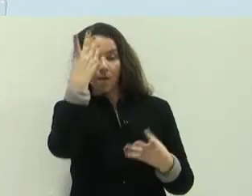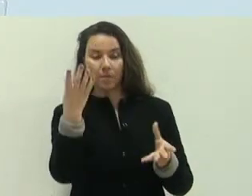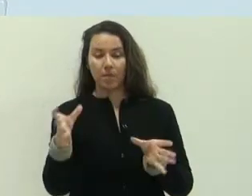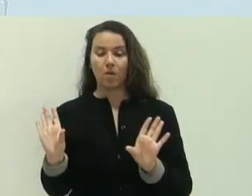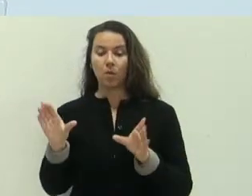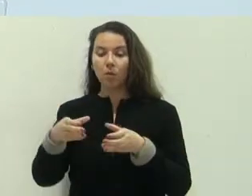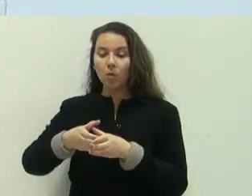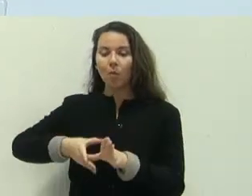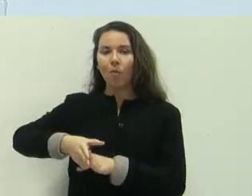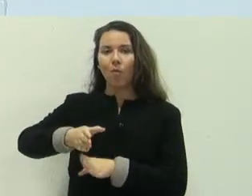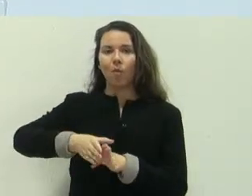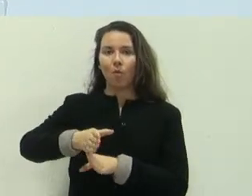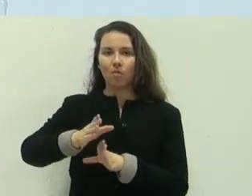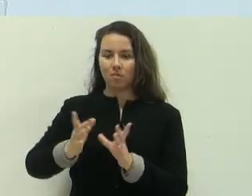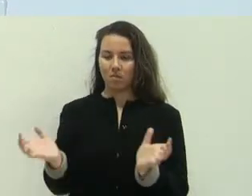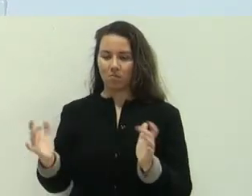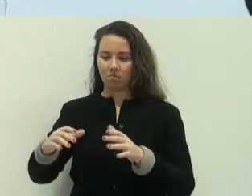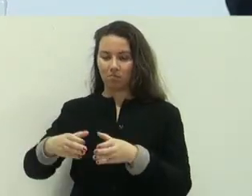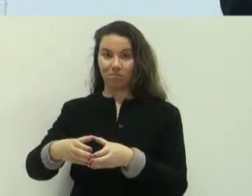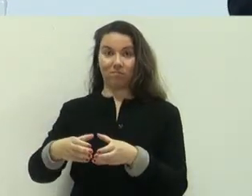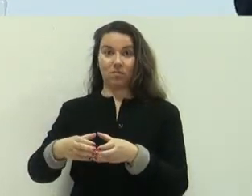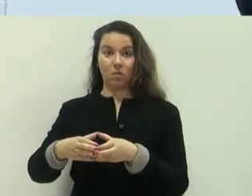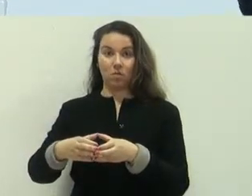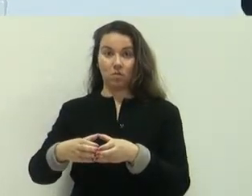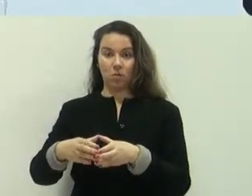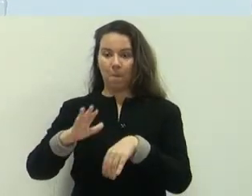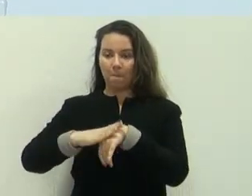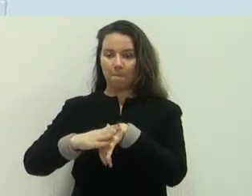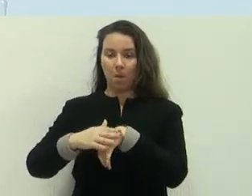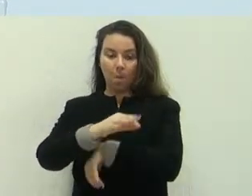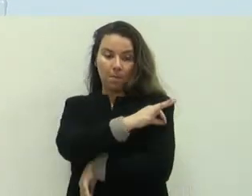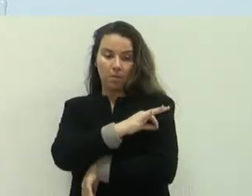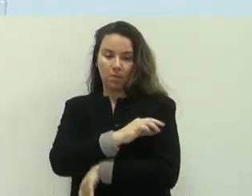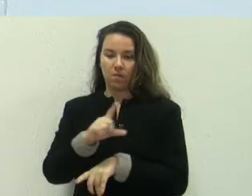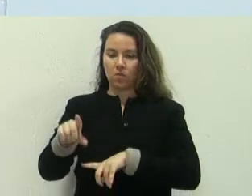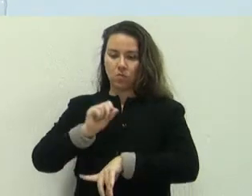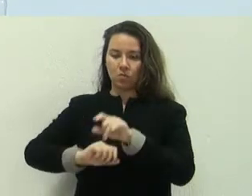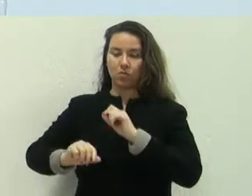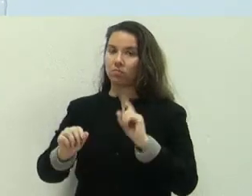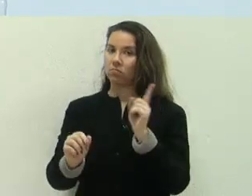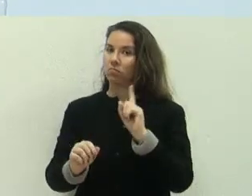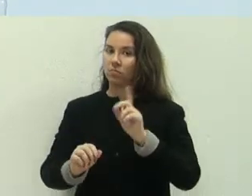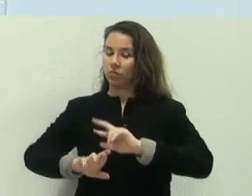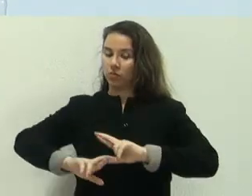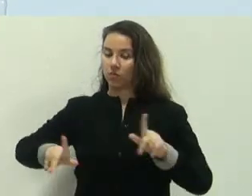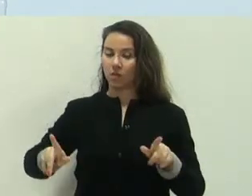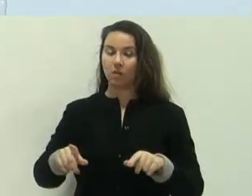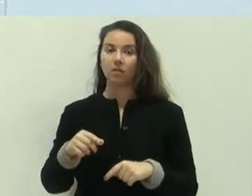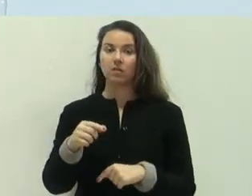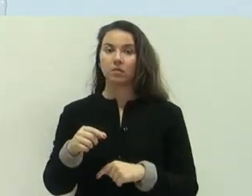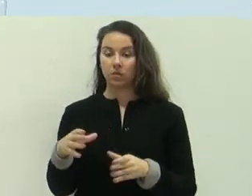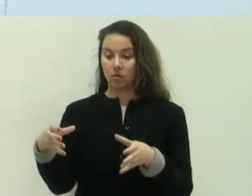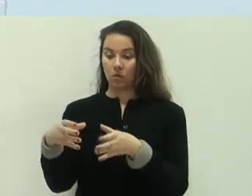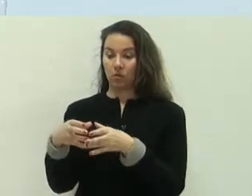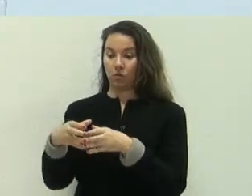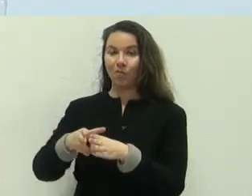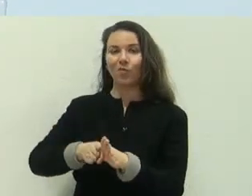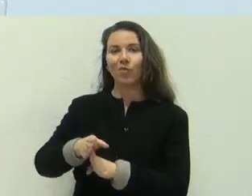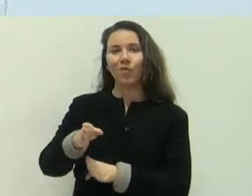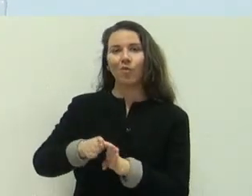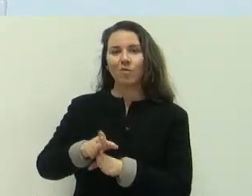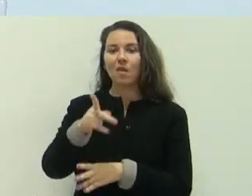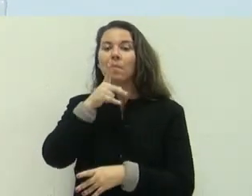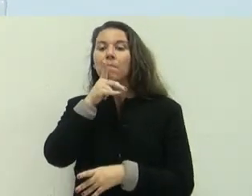compõe um conselho escolar. O conselho escolar, ele não é escolhido pelo prefeito, muito pelo contrário, quem elege o conselho escolar são